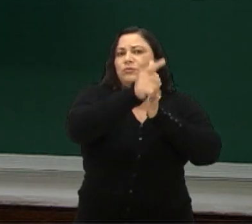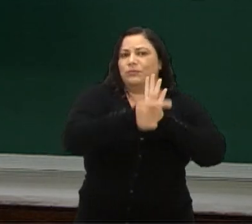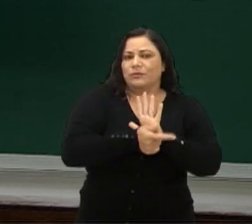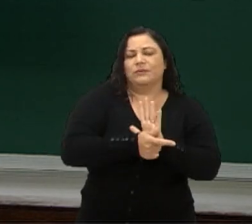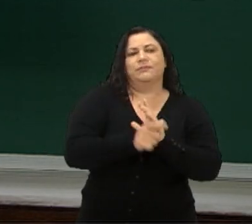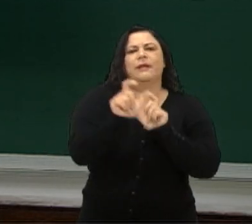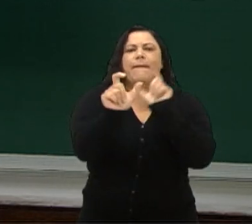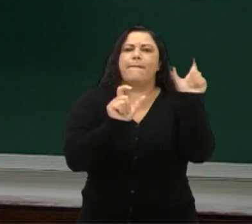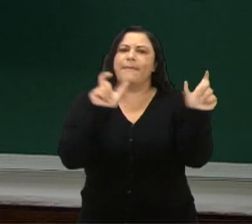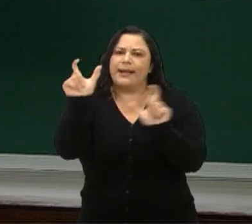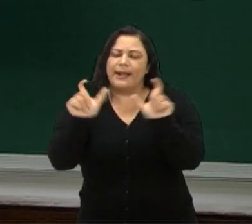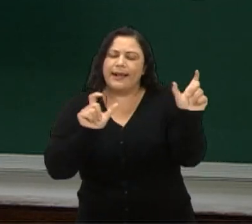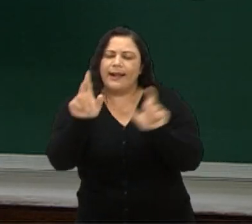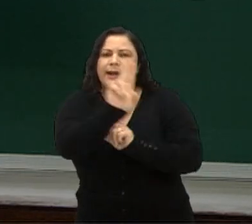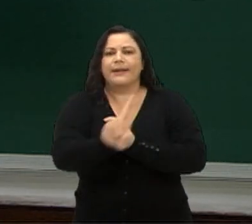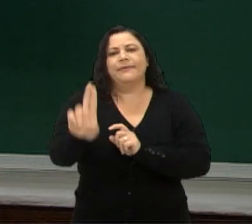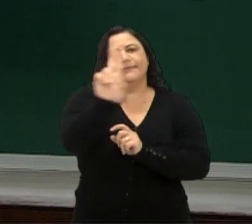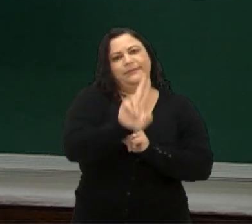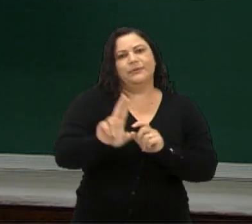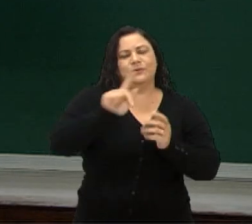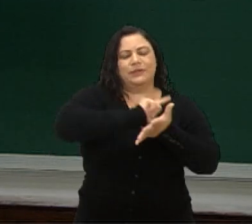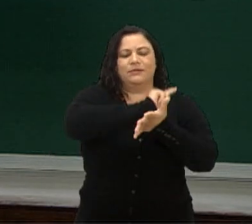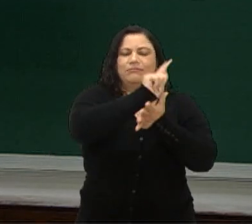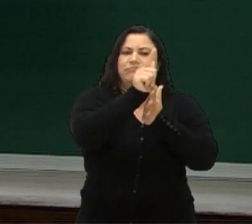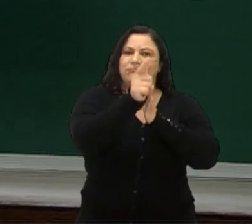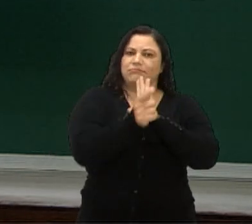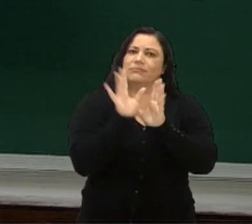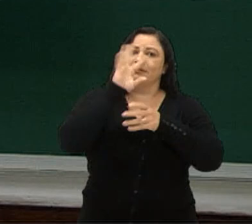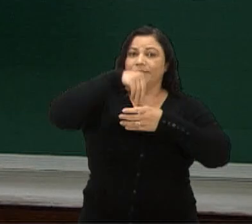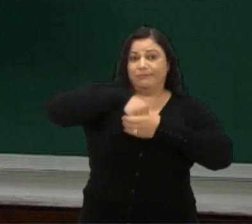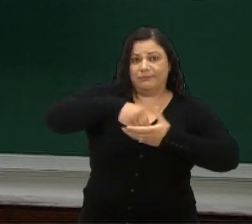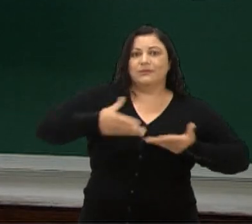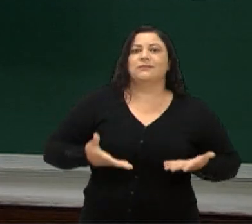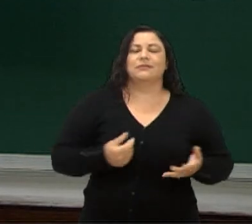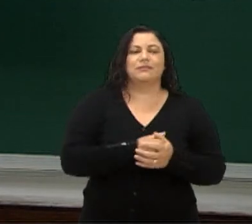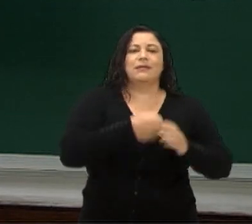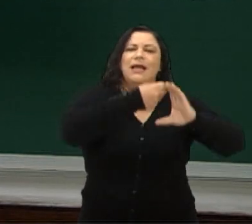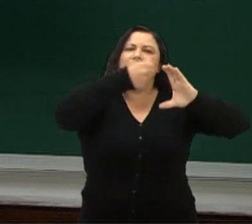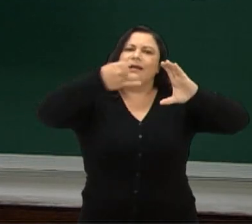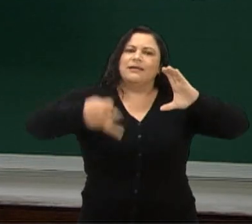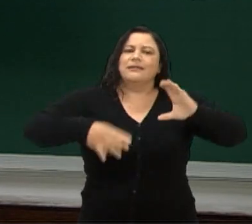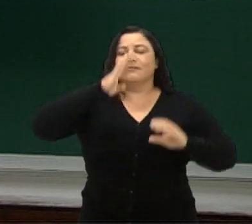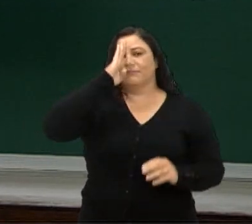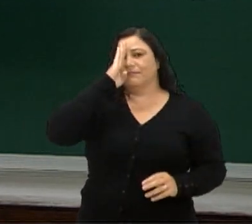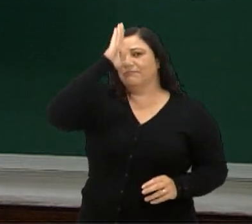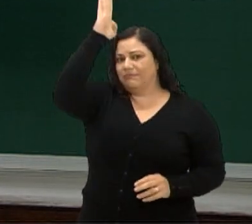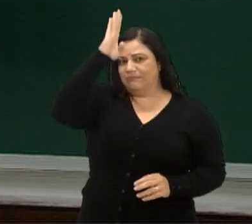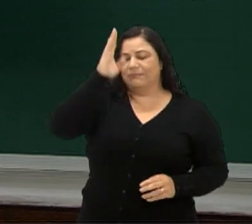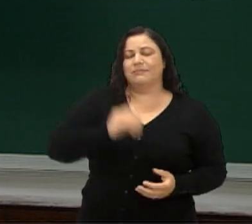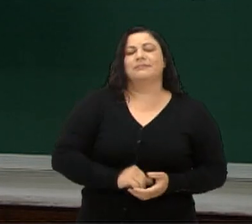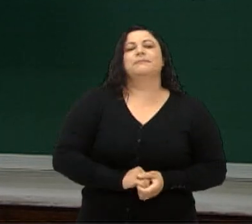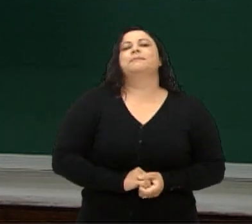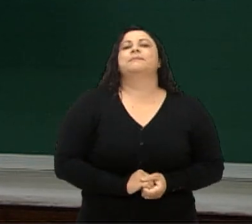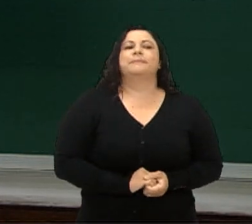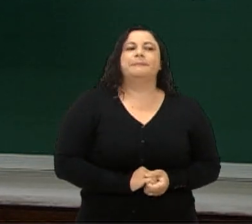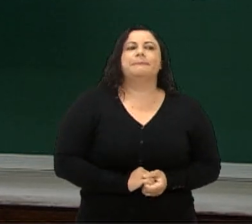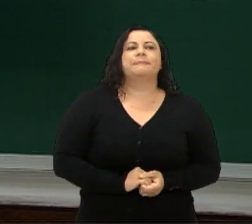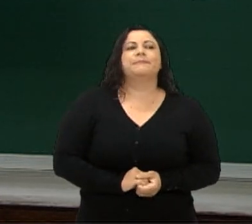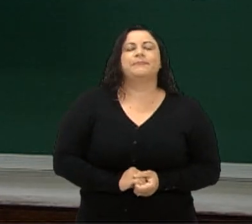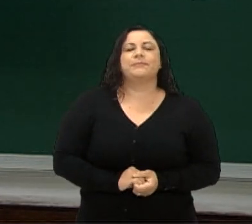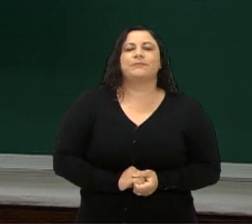expressões usadas nesse gênero. Vamos identificar as características principais da resenha.